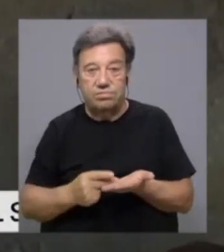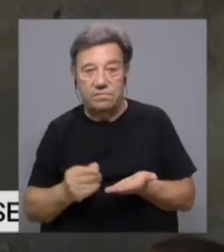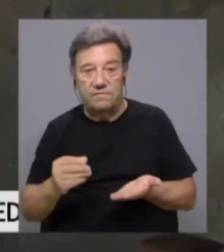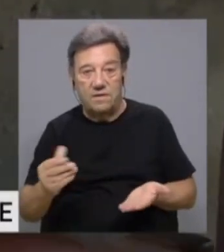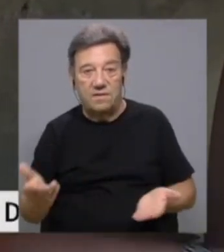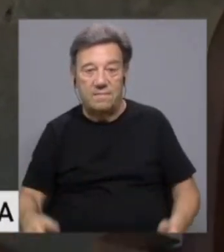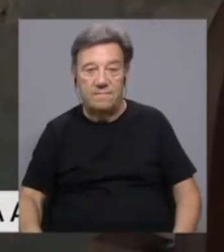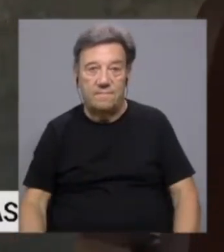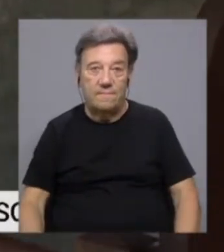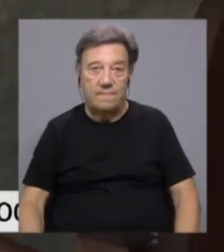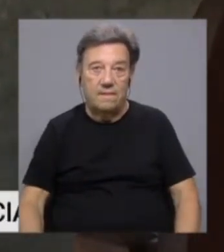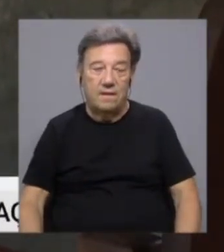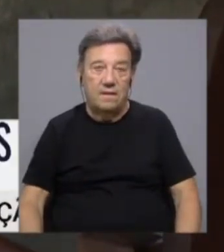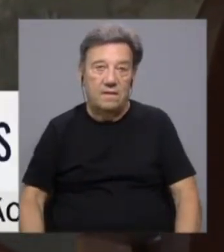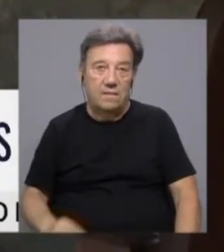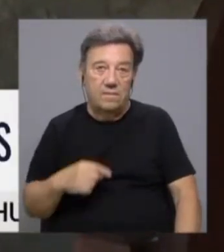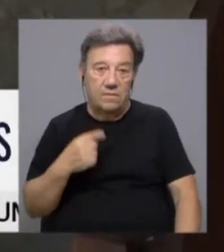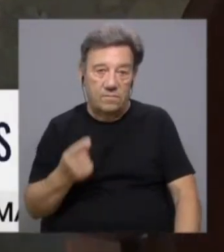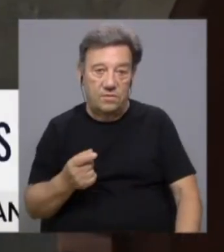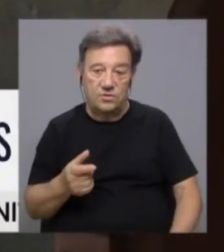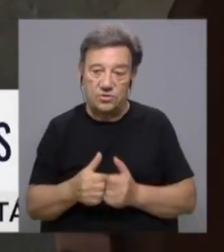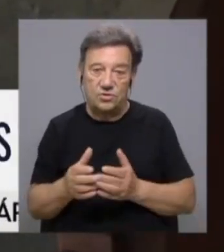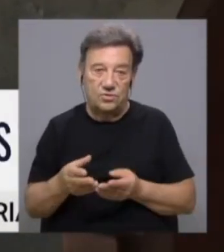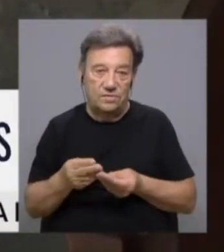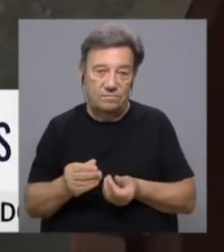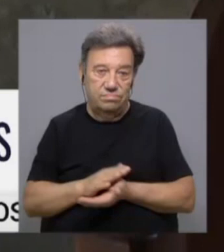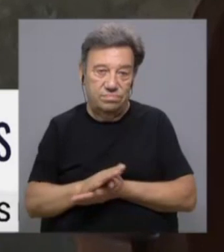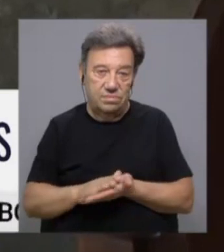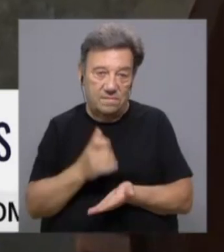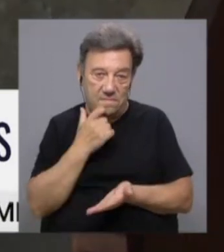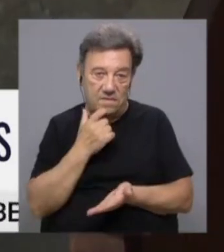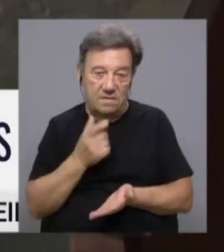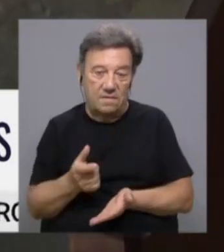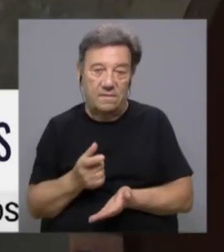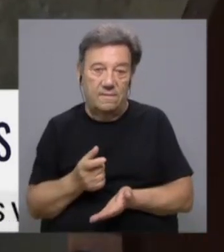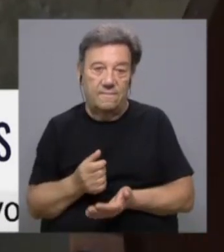farinha. Depois de triturado entre as duas mós,